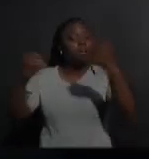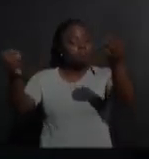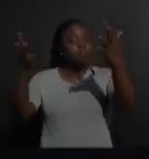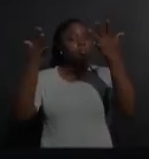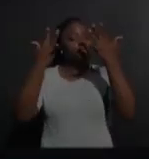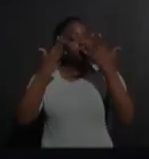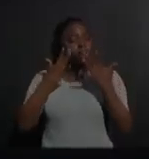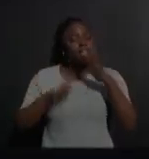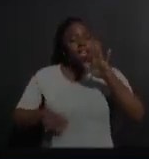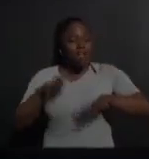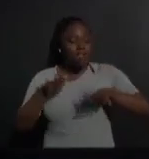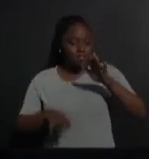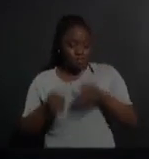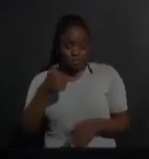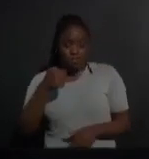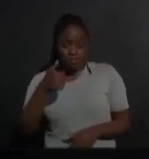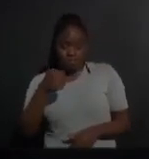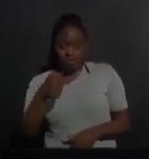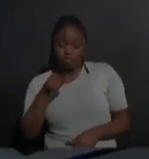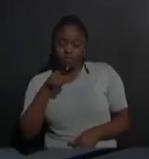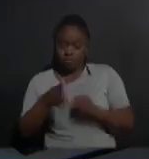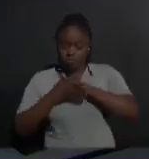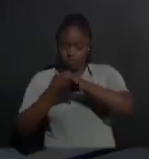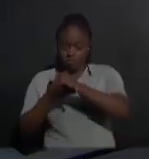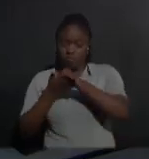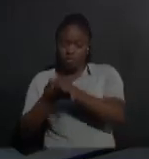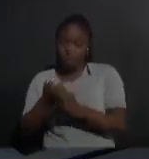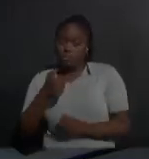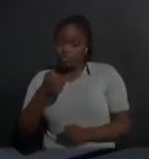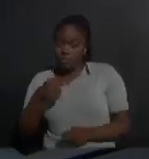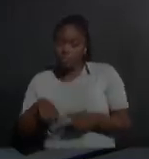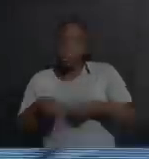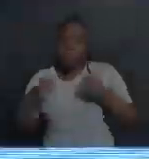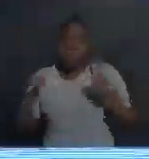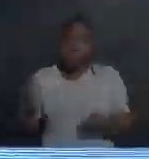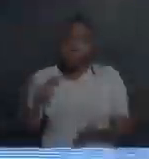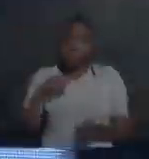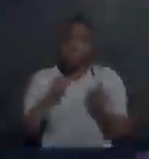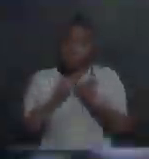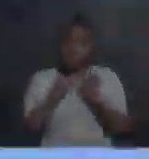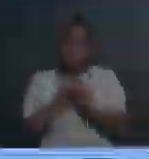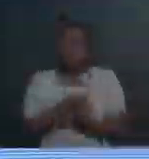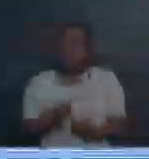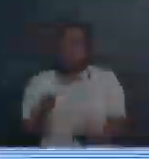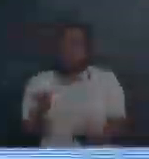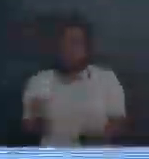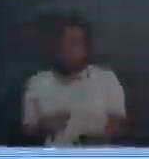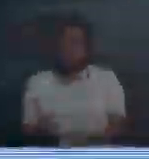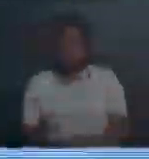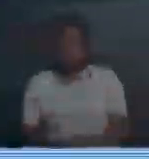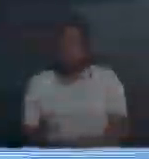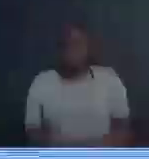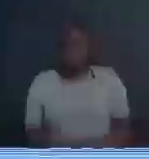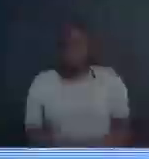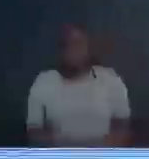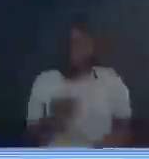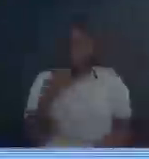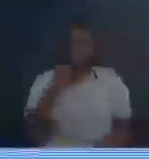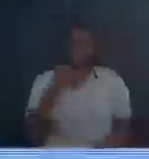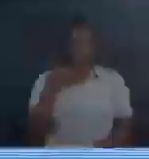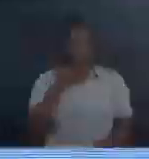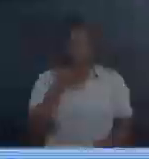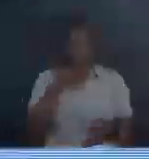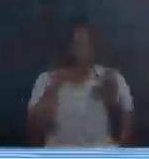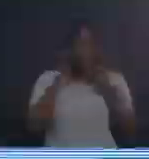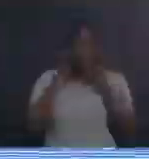te abençoado pouco, então você vai ajudar pouco, mas alguma coisa você vai fazer. Ai, eu gosto mais gostoso do mundo. É você olhar